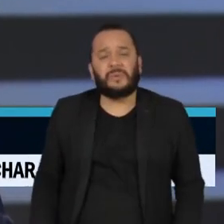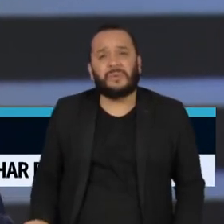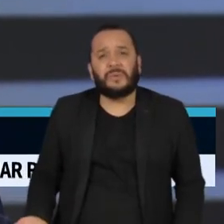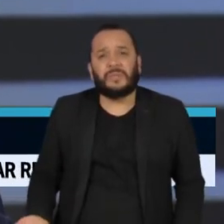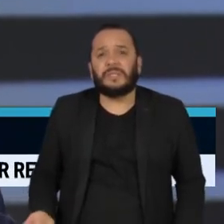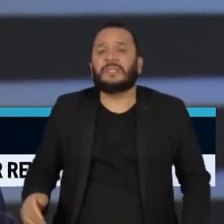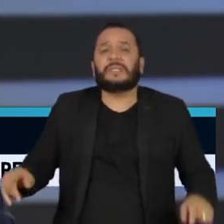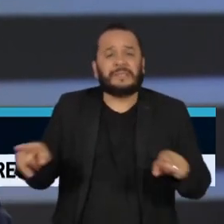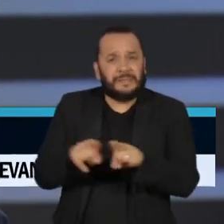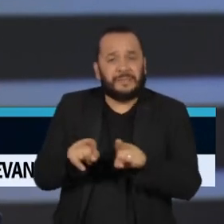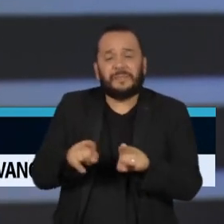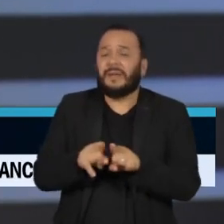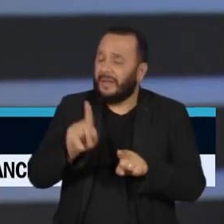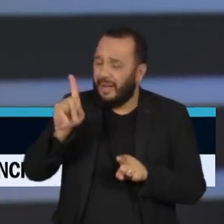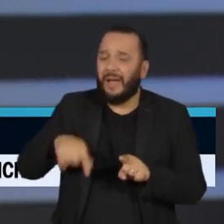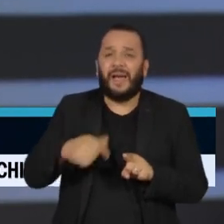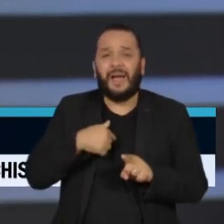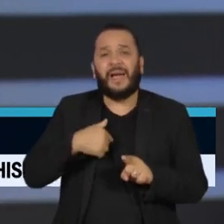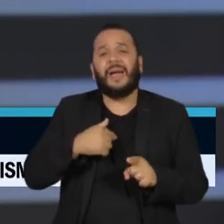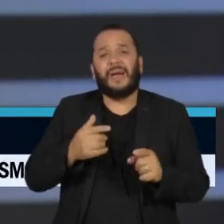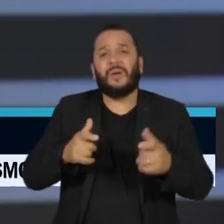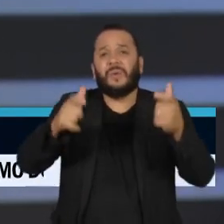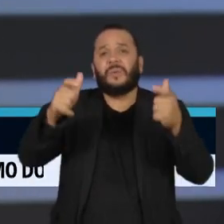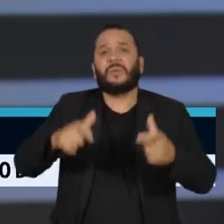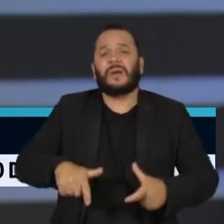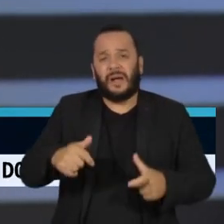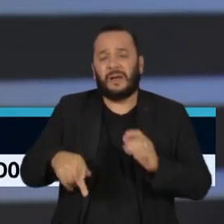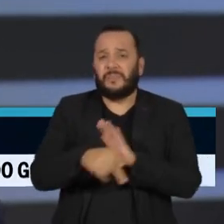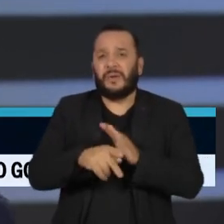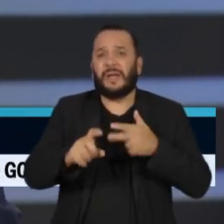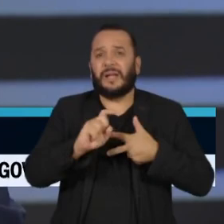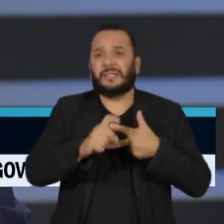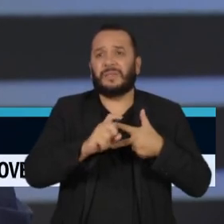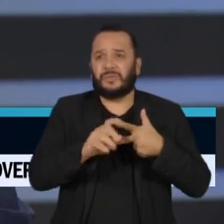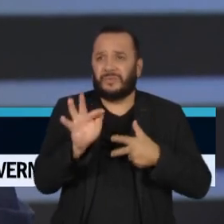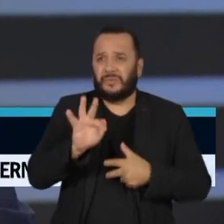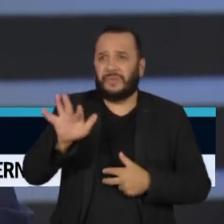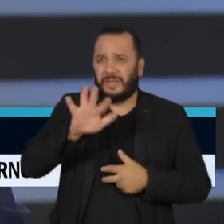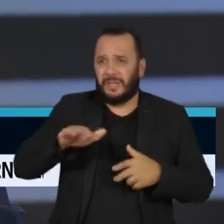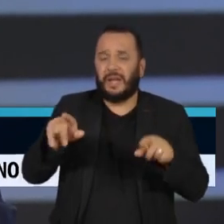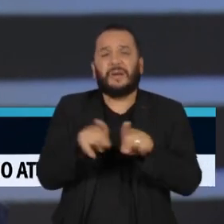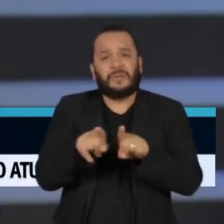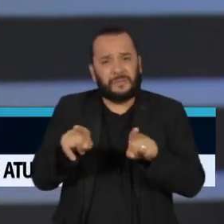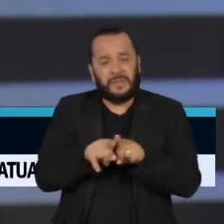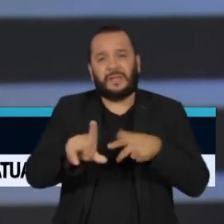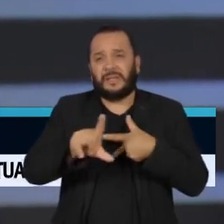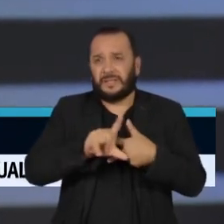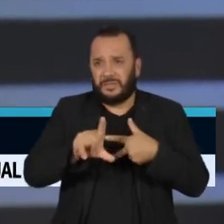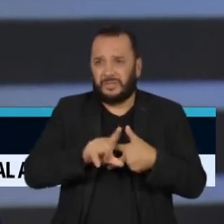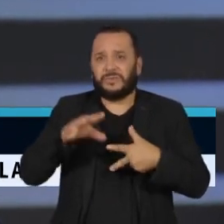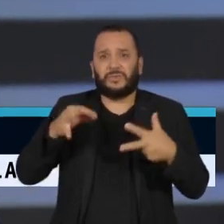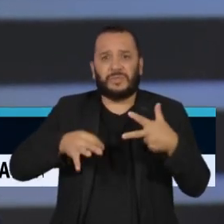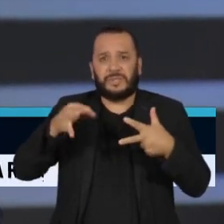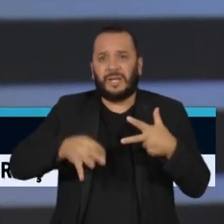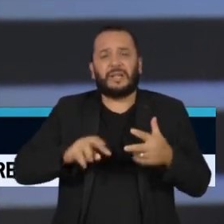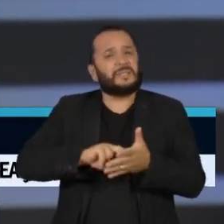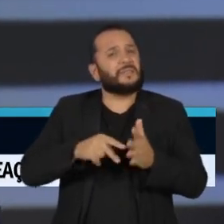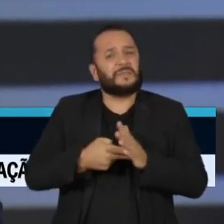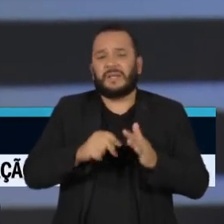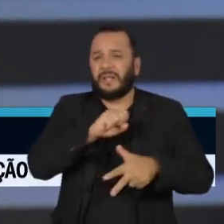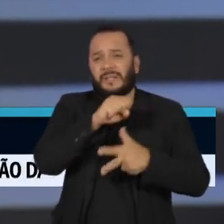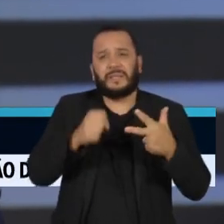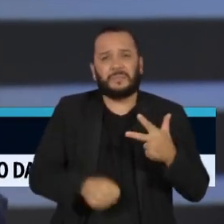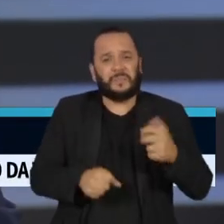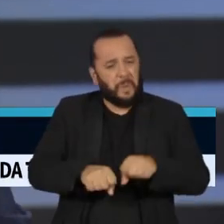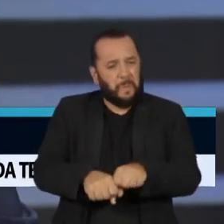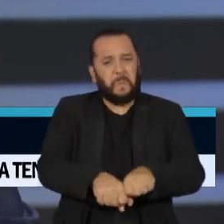simbólica que a sede do executivo Federal a sede do Legislativo Federal e a sede do jud Federal é O Ataque aos Três Poderes a